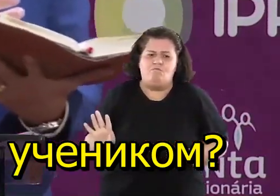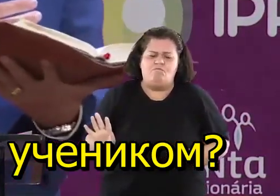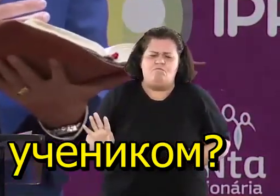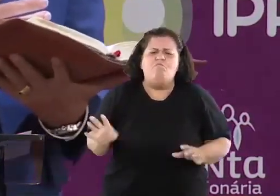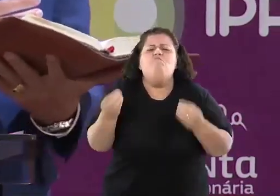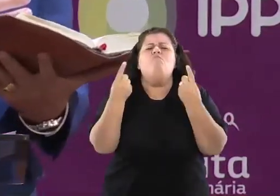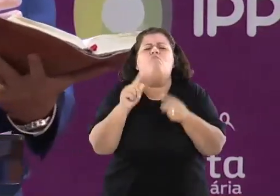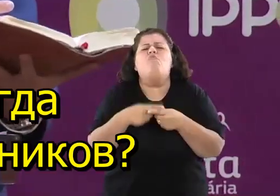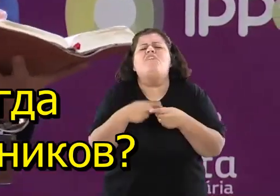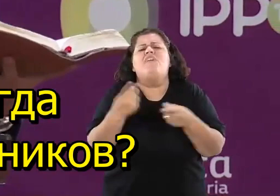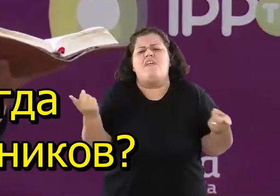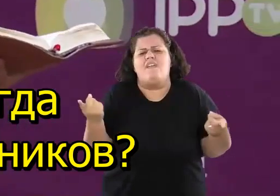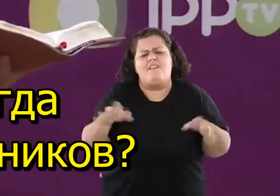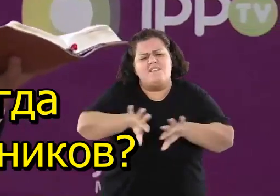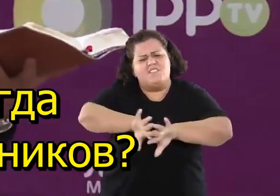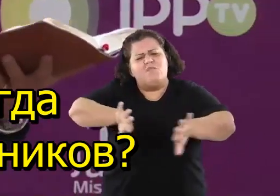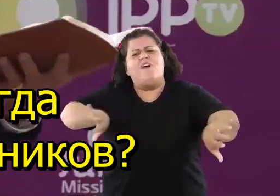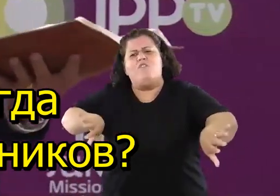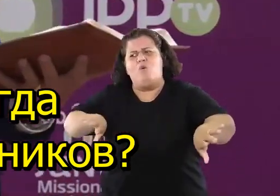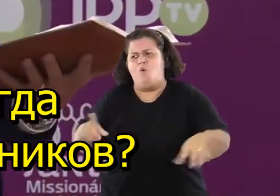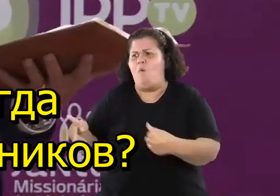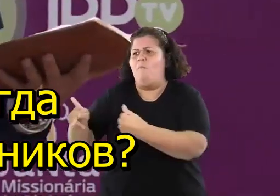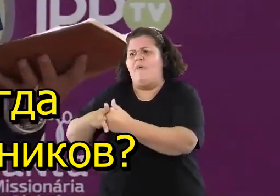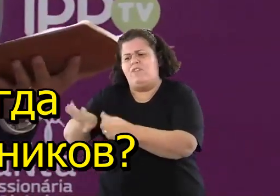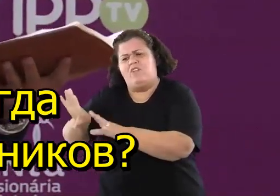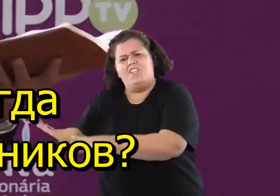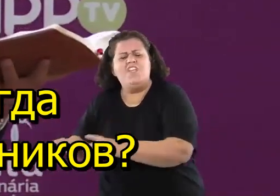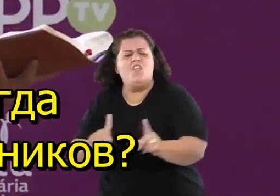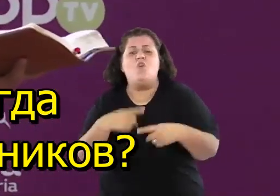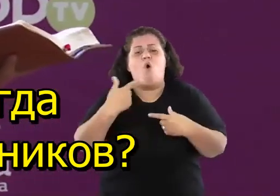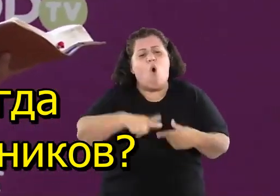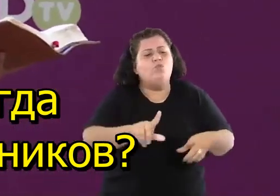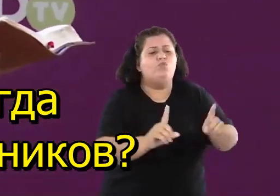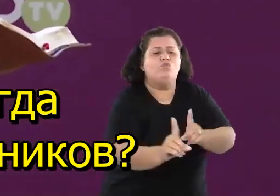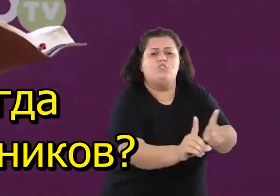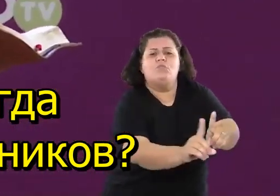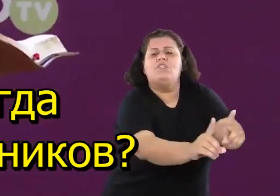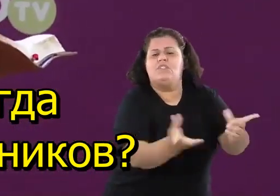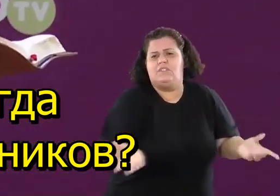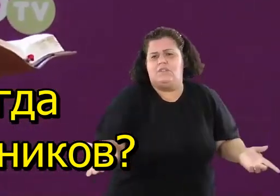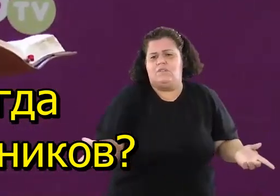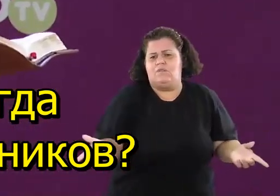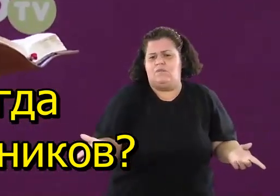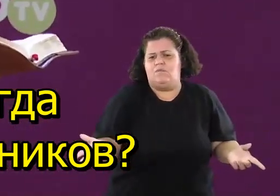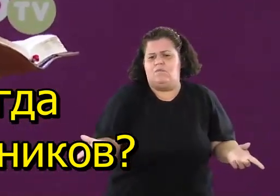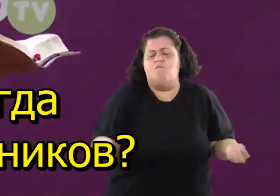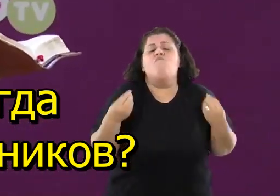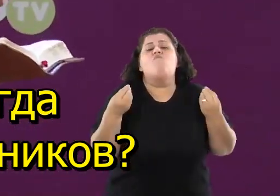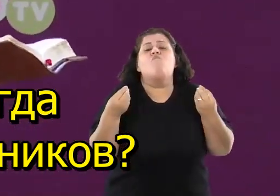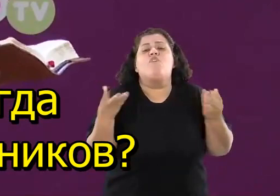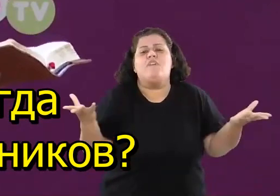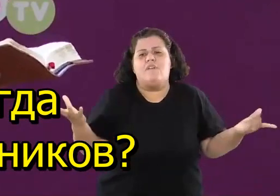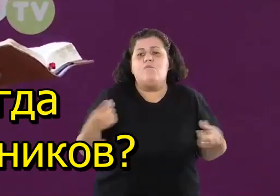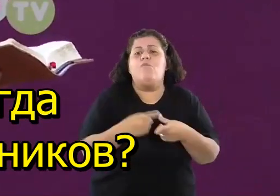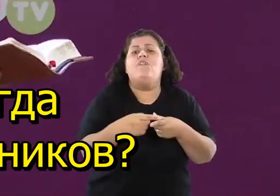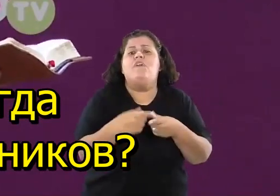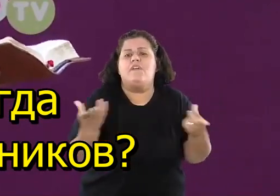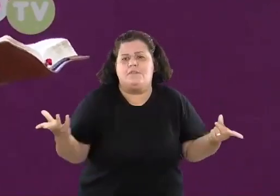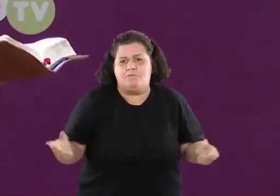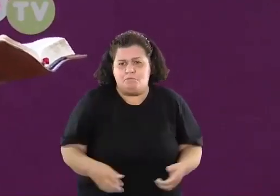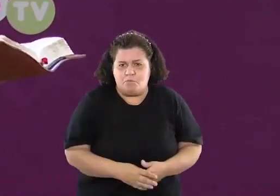discípulo? Por que isso, uma vez que Pedro sempre veio como o primeiro nome da lista dos